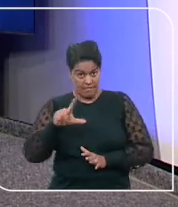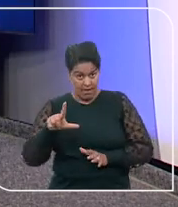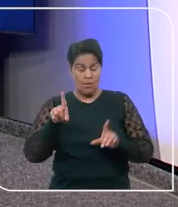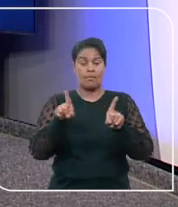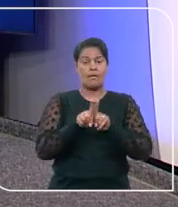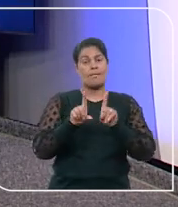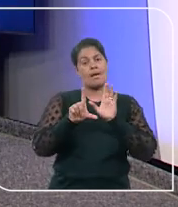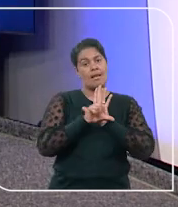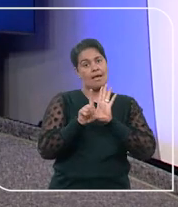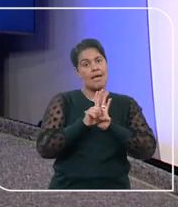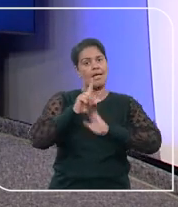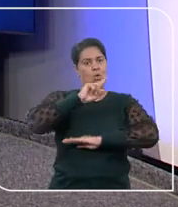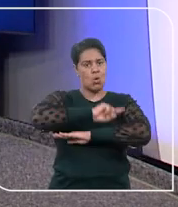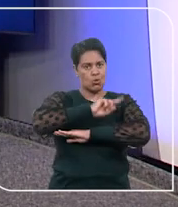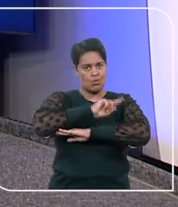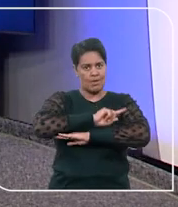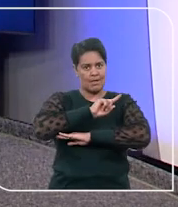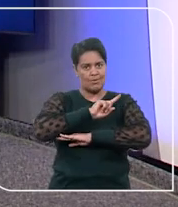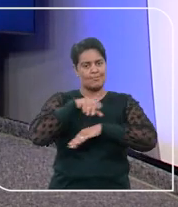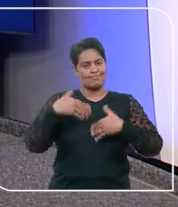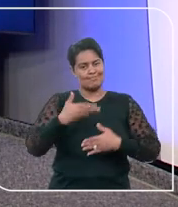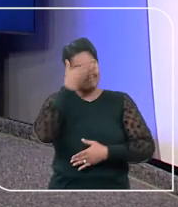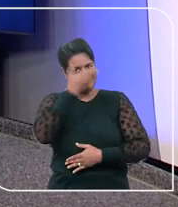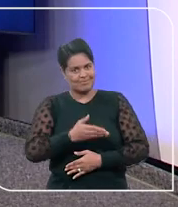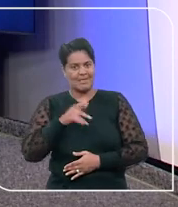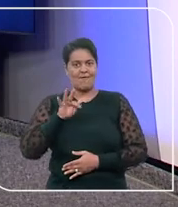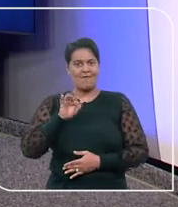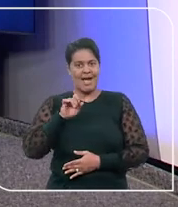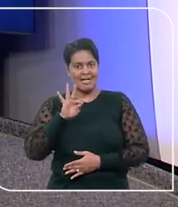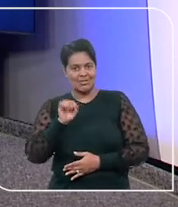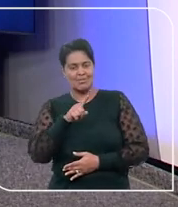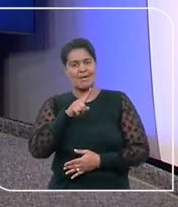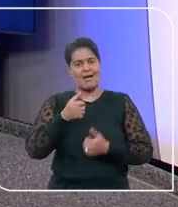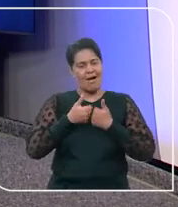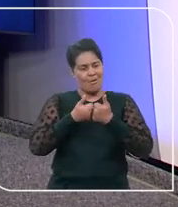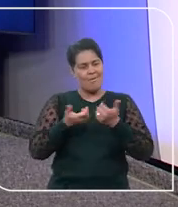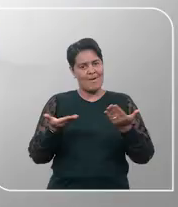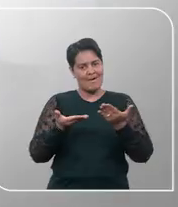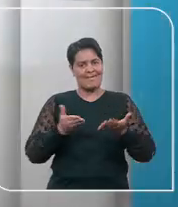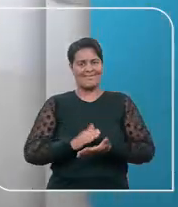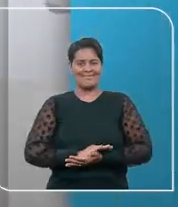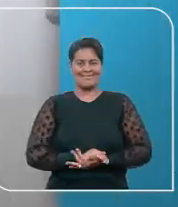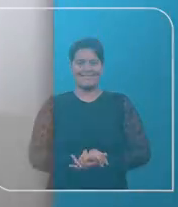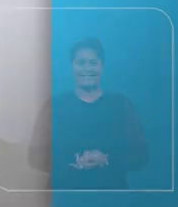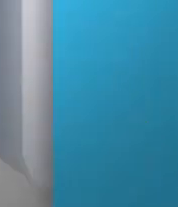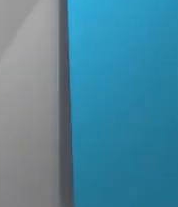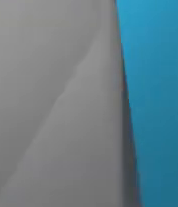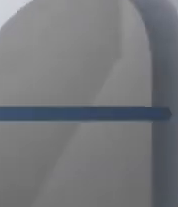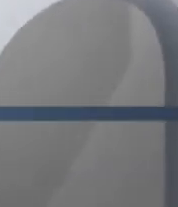Condomínio. Eu sou Fátima Uchoa e espero que você me acompanhe a partir de agora.